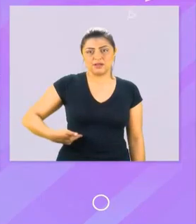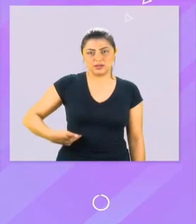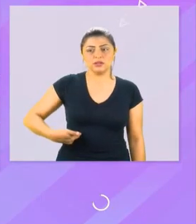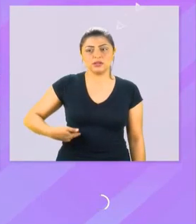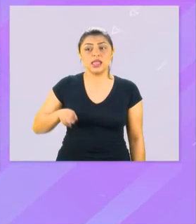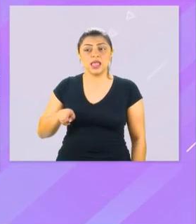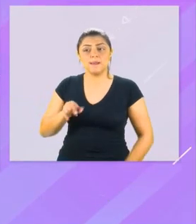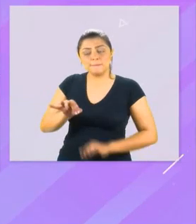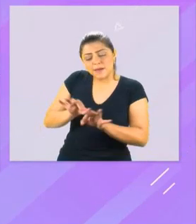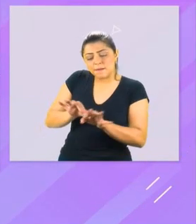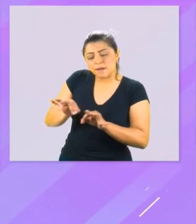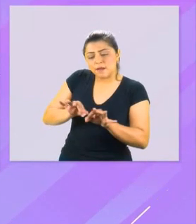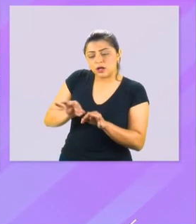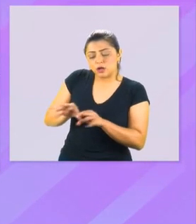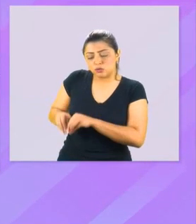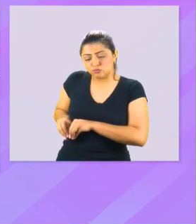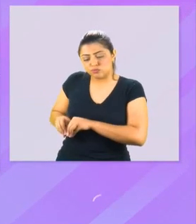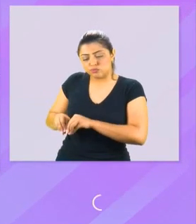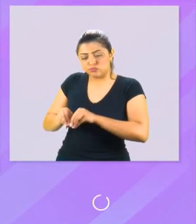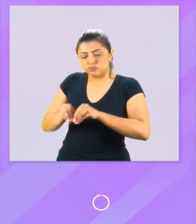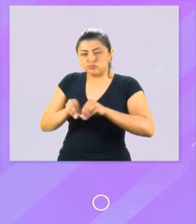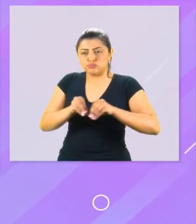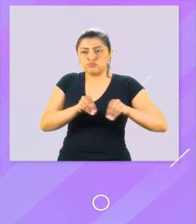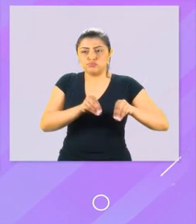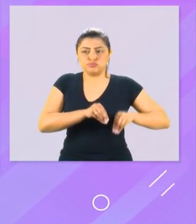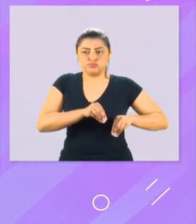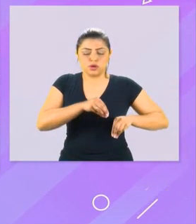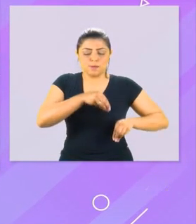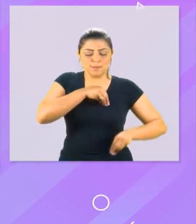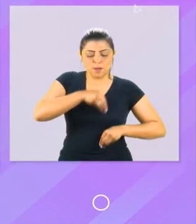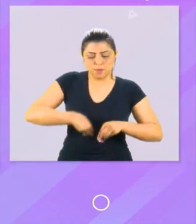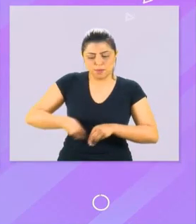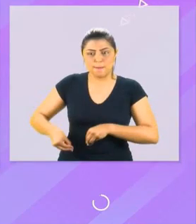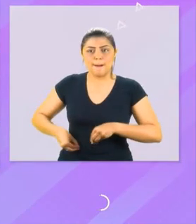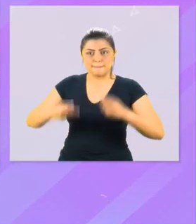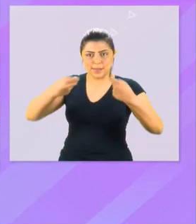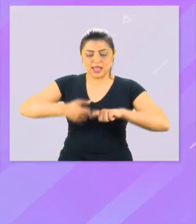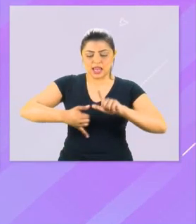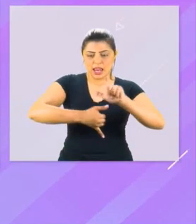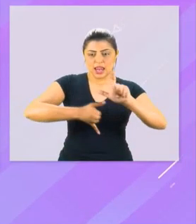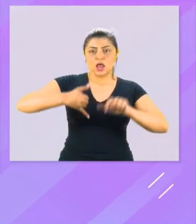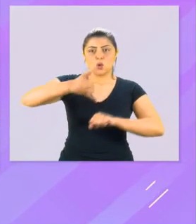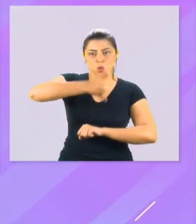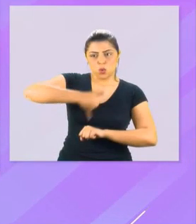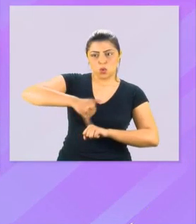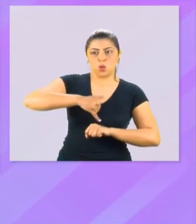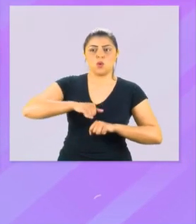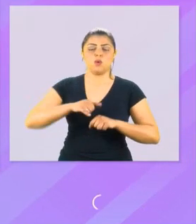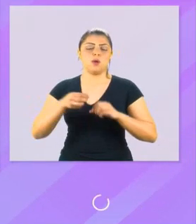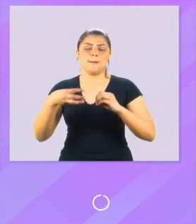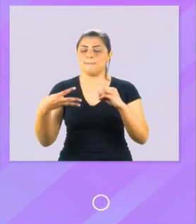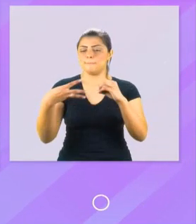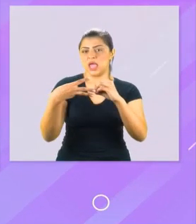são esses ésteres de colesterila que serão transportados para os outros tecidos que necessitam de colesterol, para as